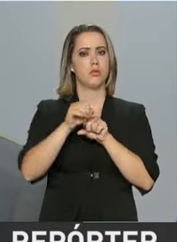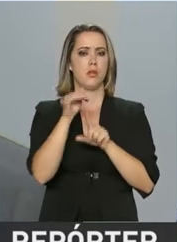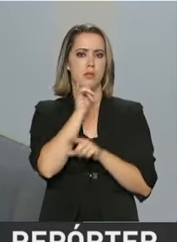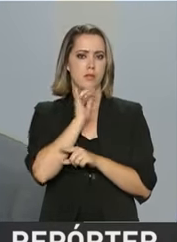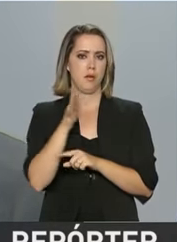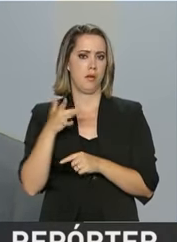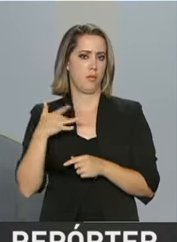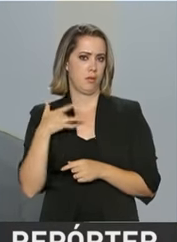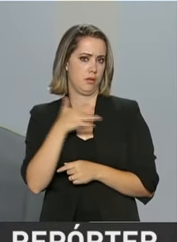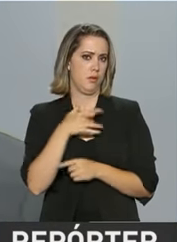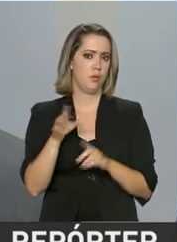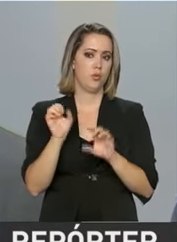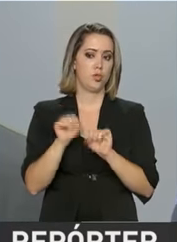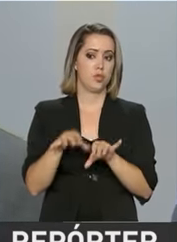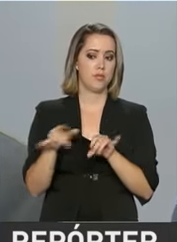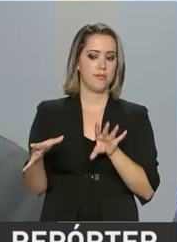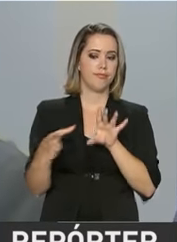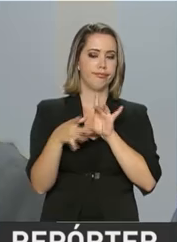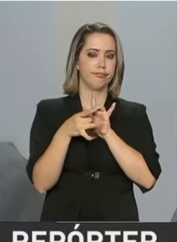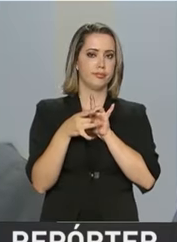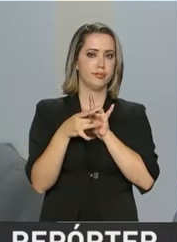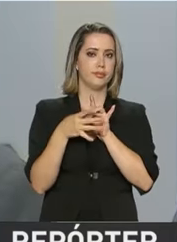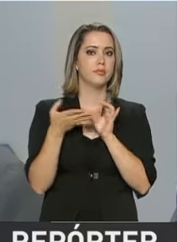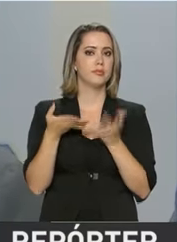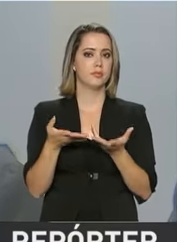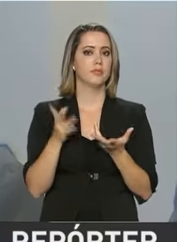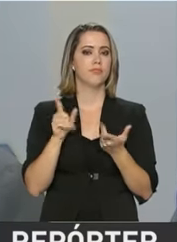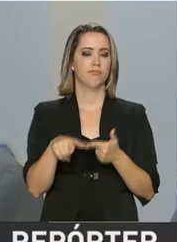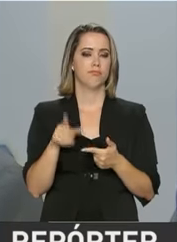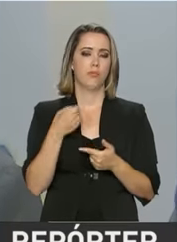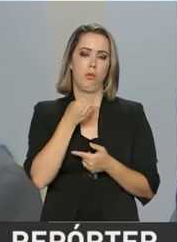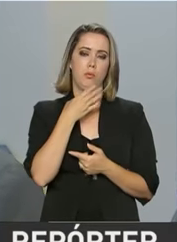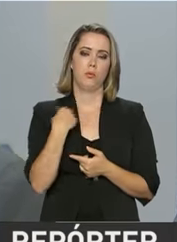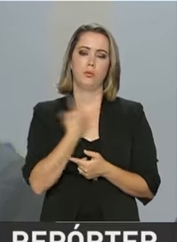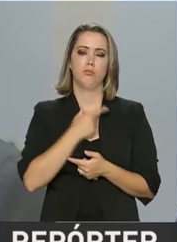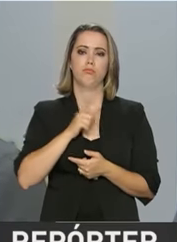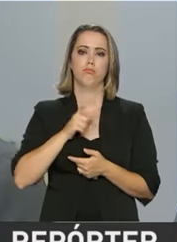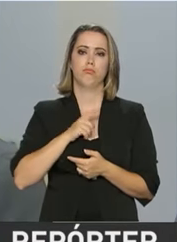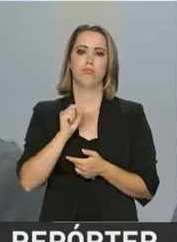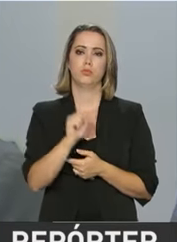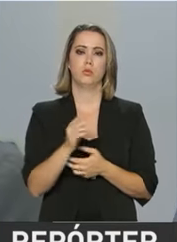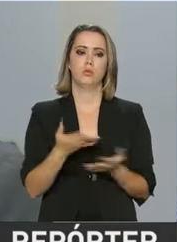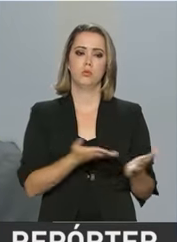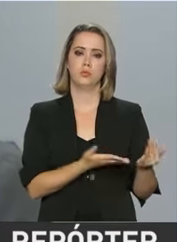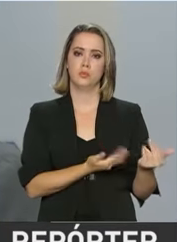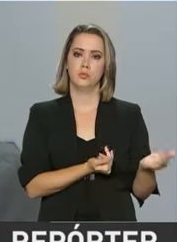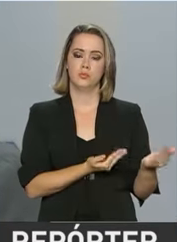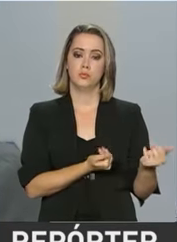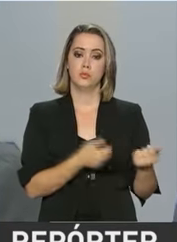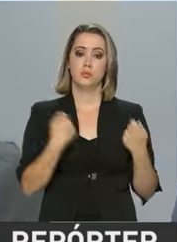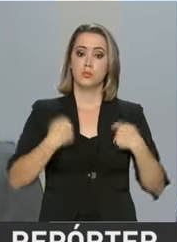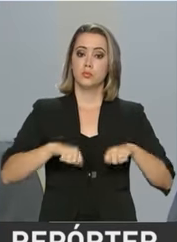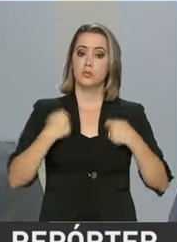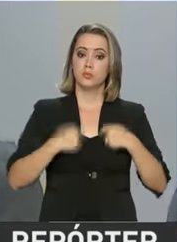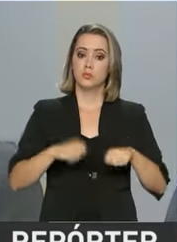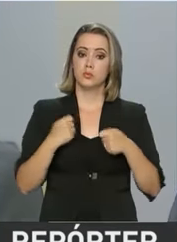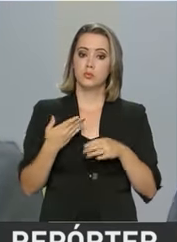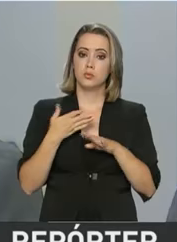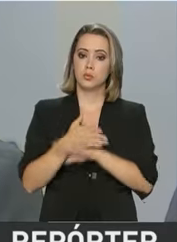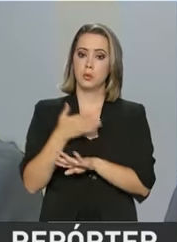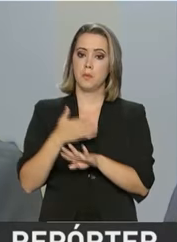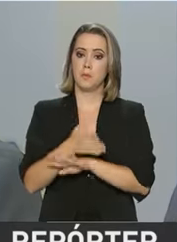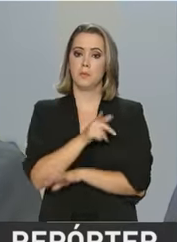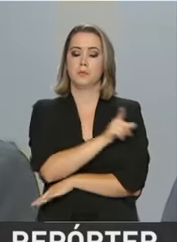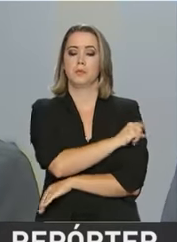exemplo saúde educação fariam sentido que a gente tenha por exemplo jovens que necessitam de acesso à